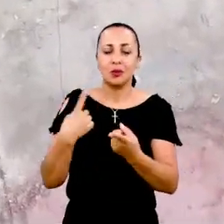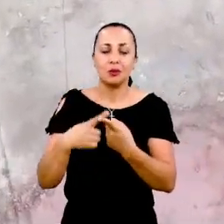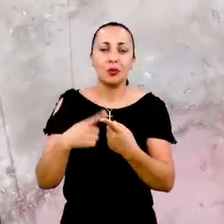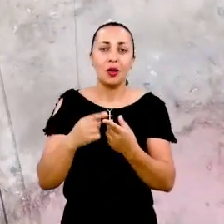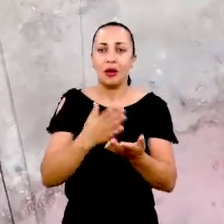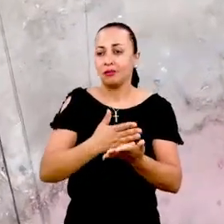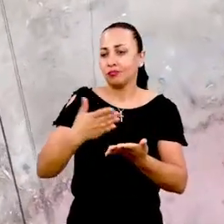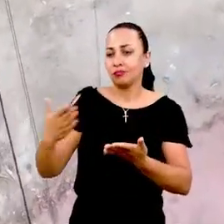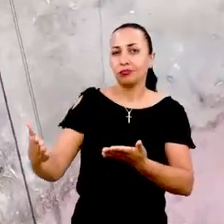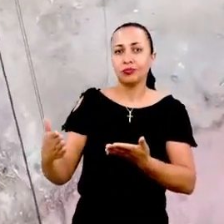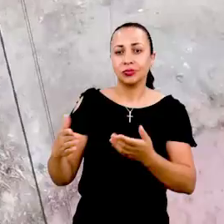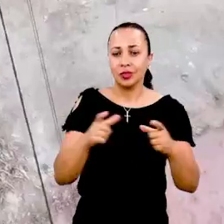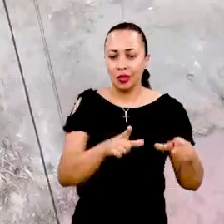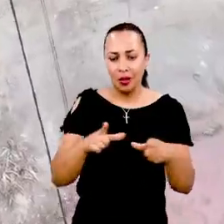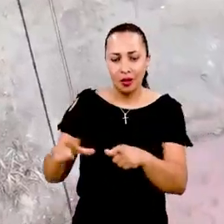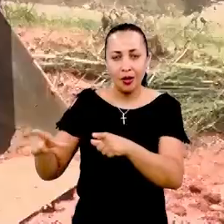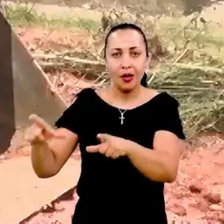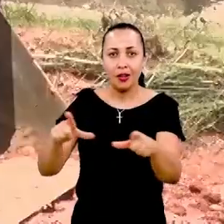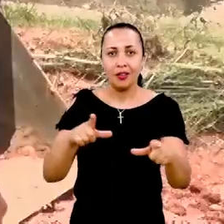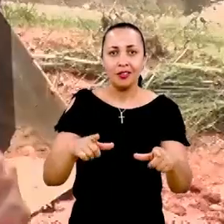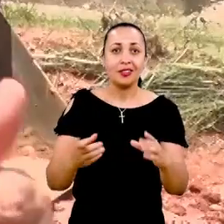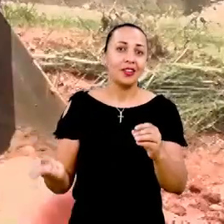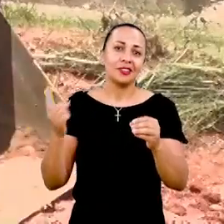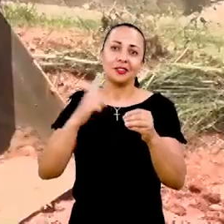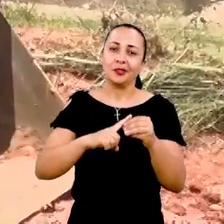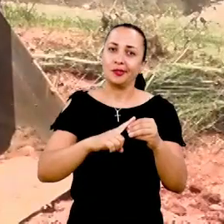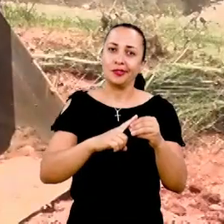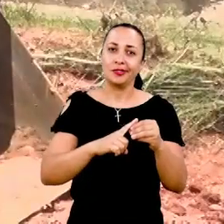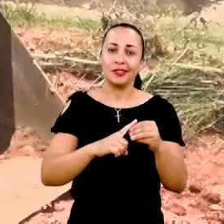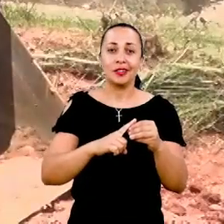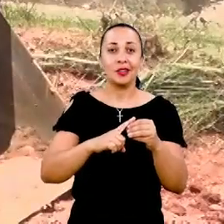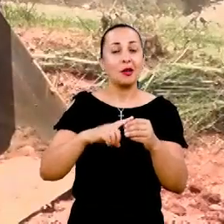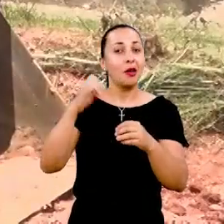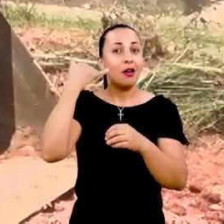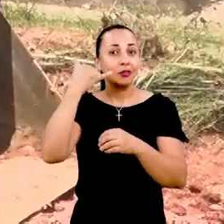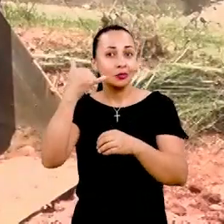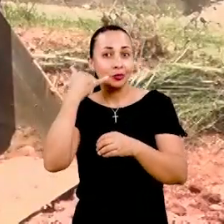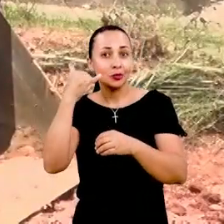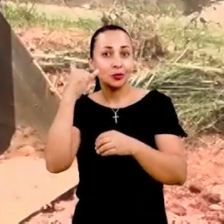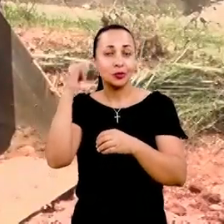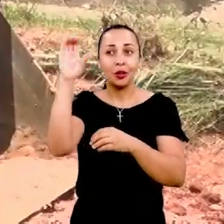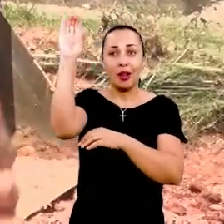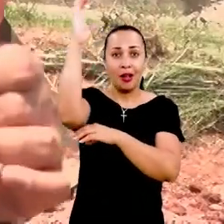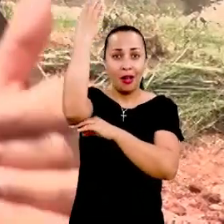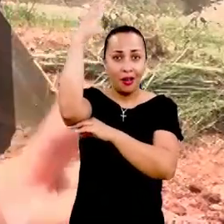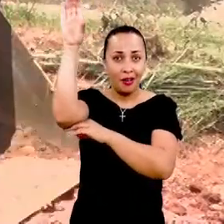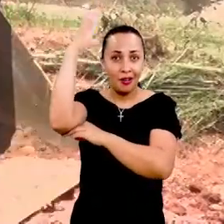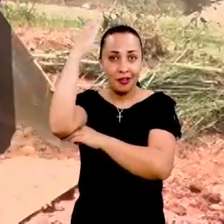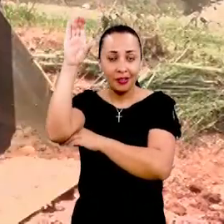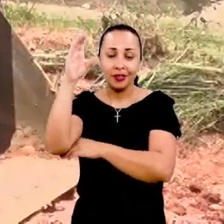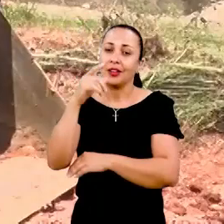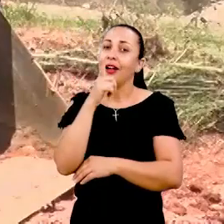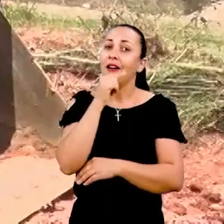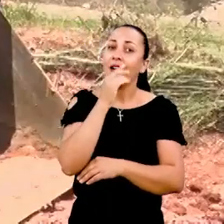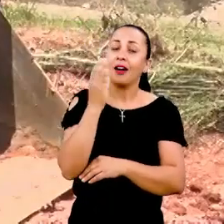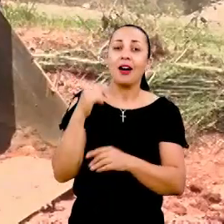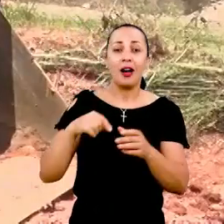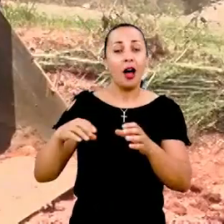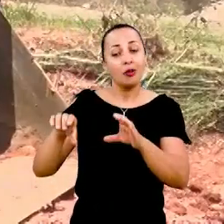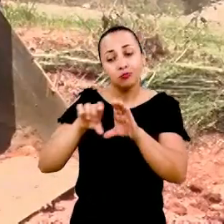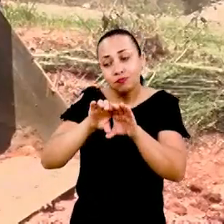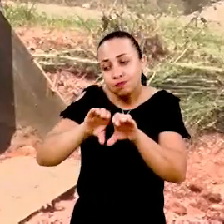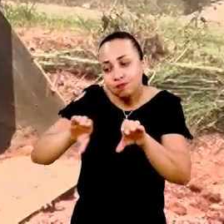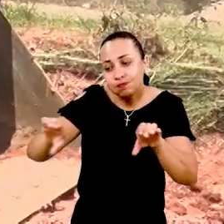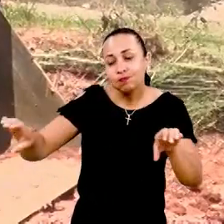benfeitorias, porque a partir dessa pavimentação vai chegar antena de celular, que eles também não têm, abastecimento público de